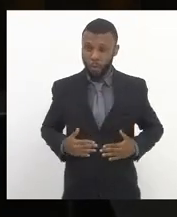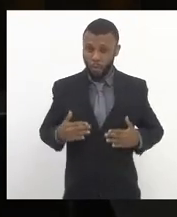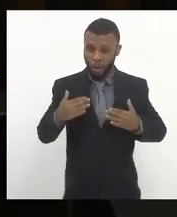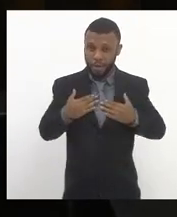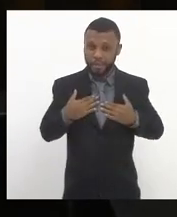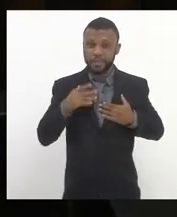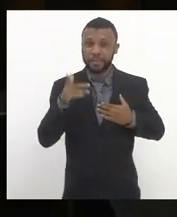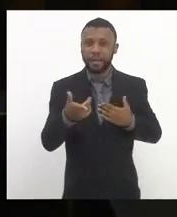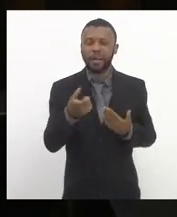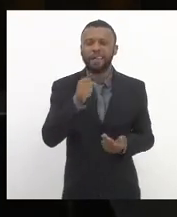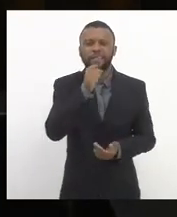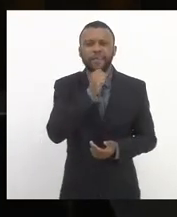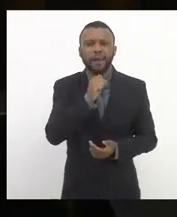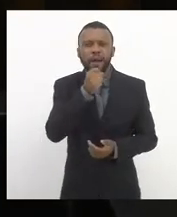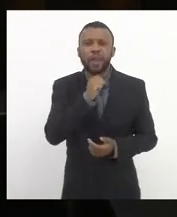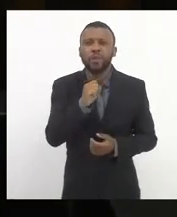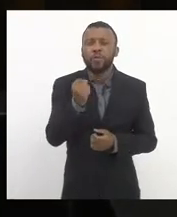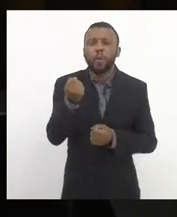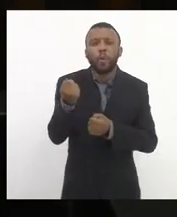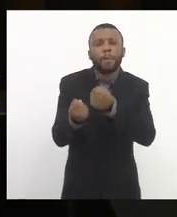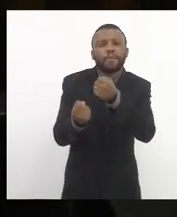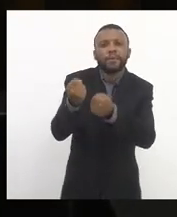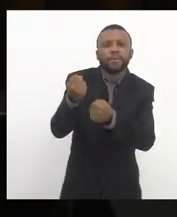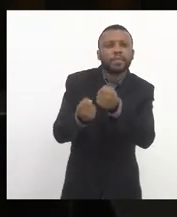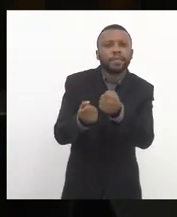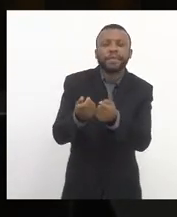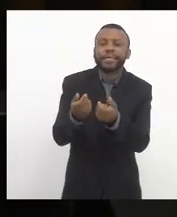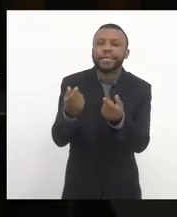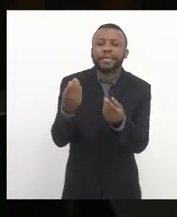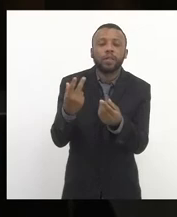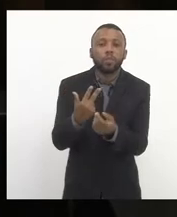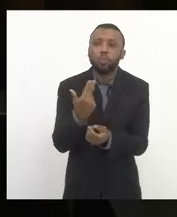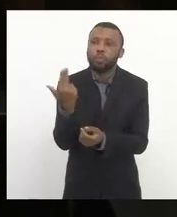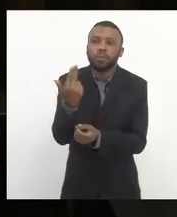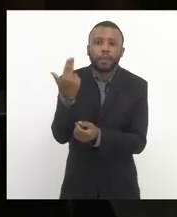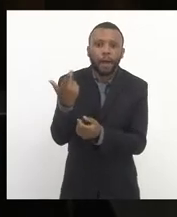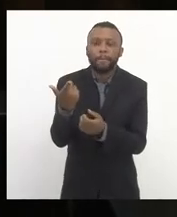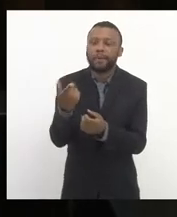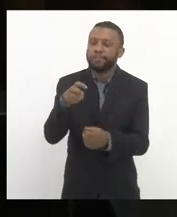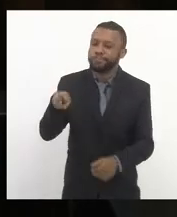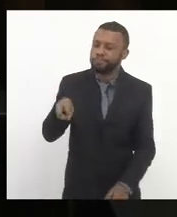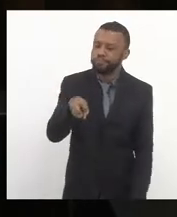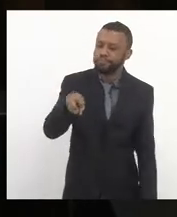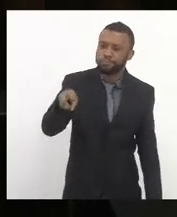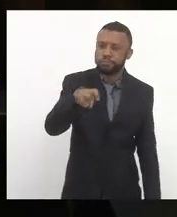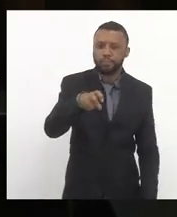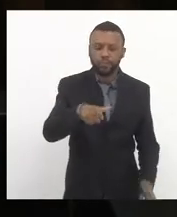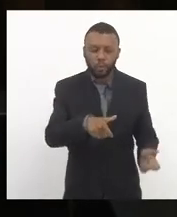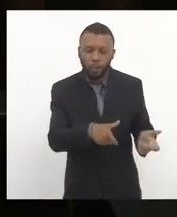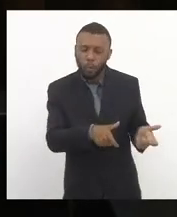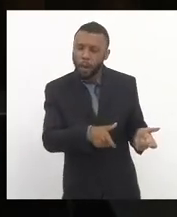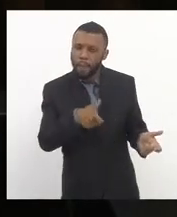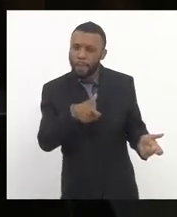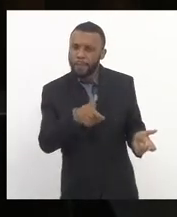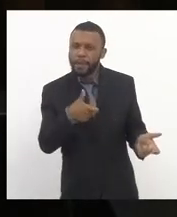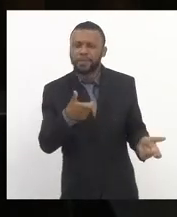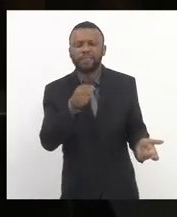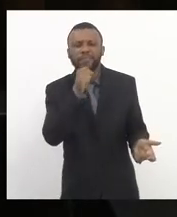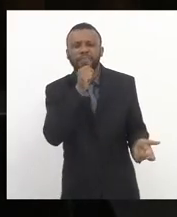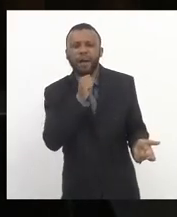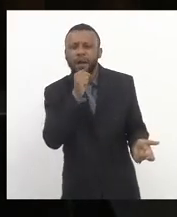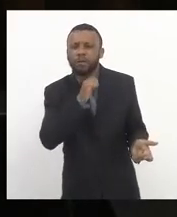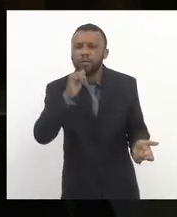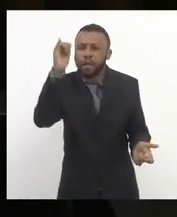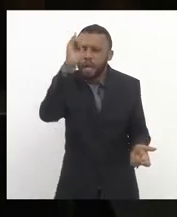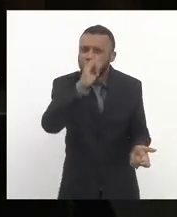sem condições de estar rondando a rua, com armamento obsoleto, é colocar a